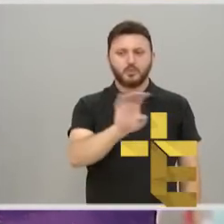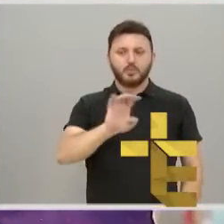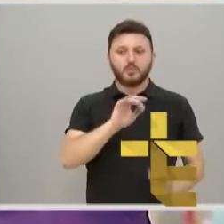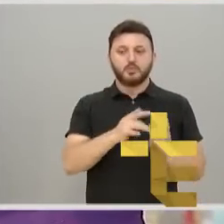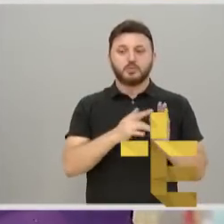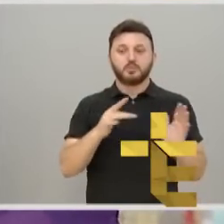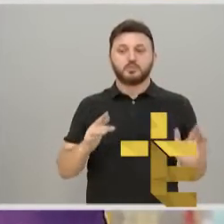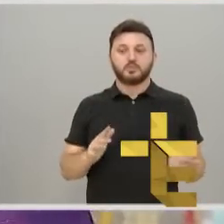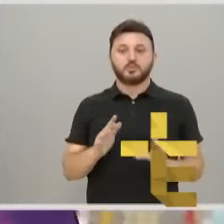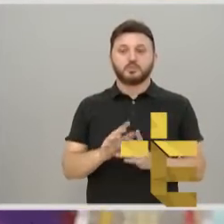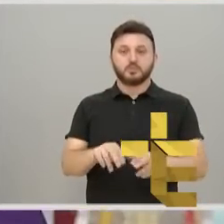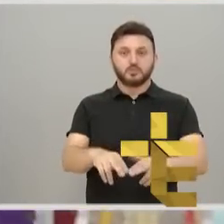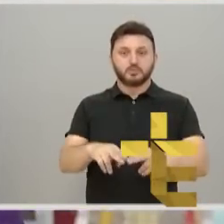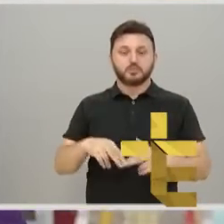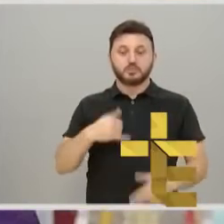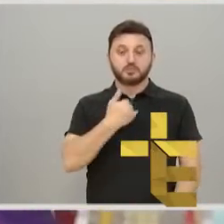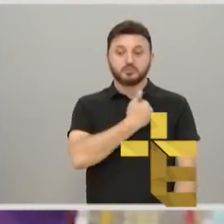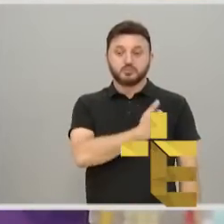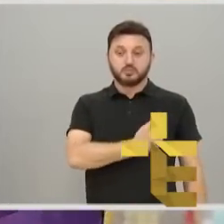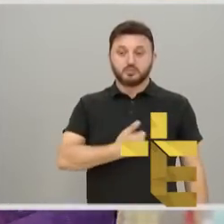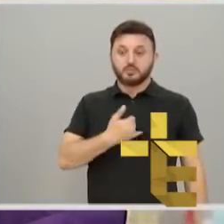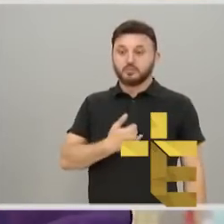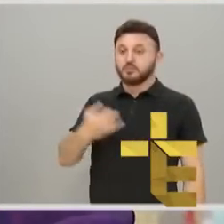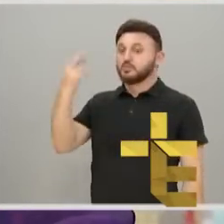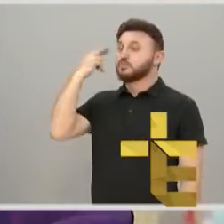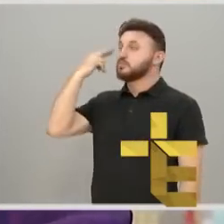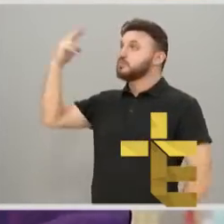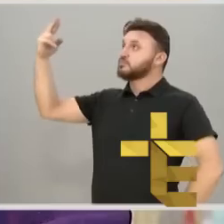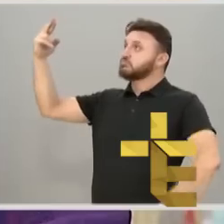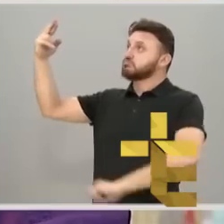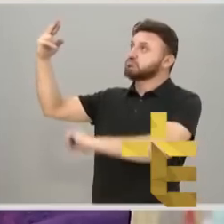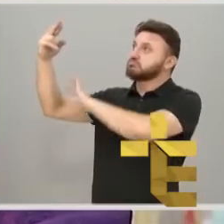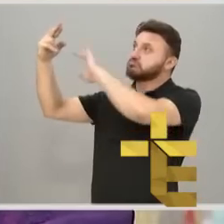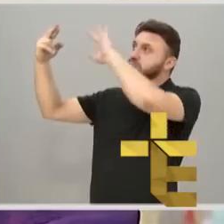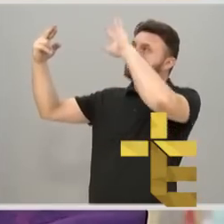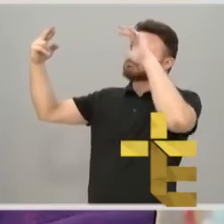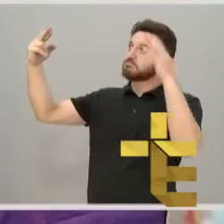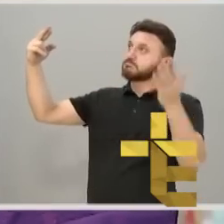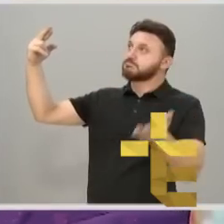Jesus Cristo segundo João. Glória a vós, Senhor.